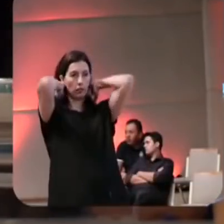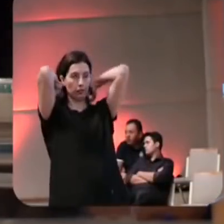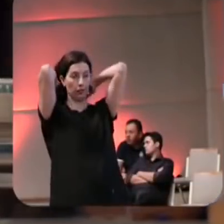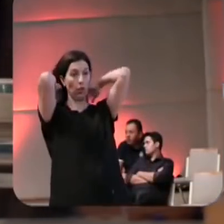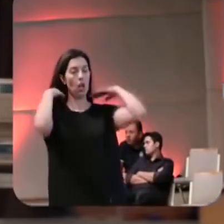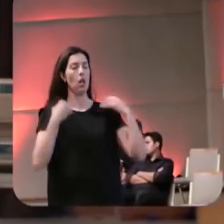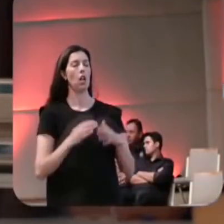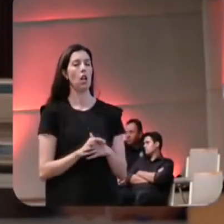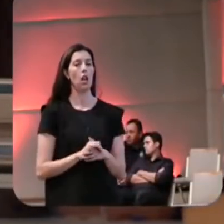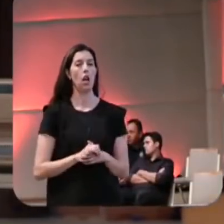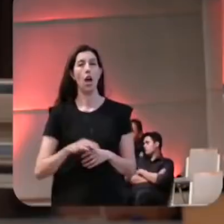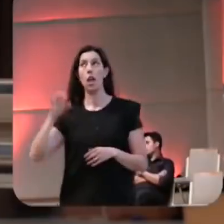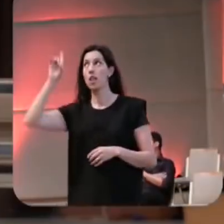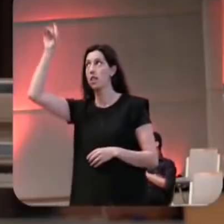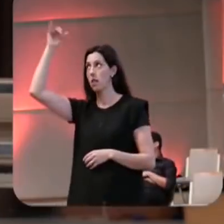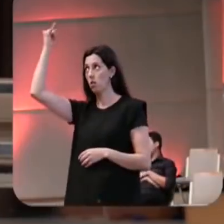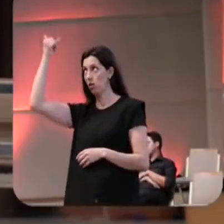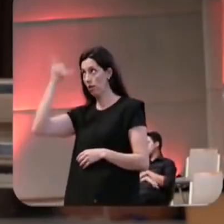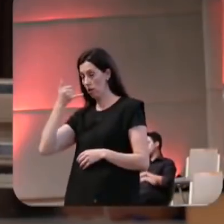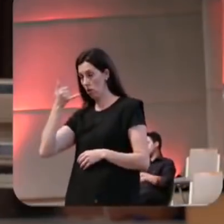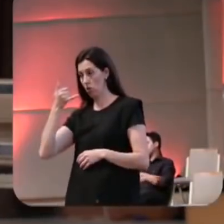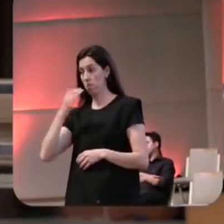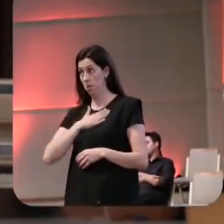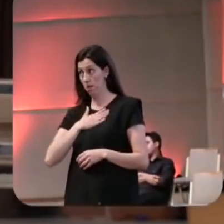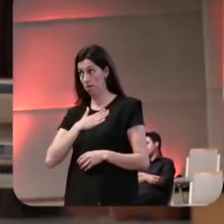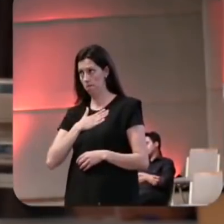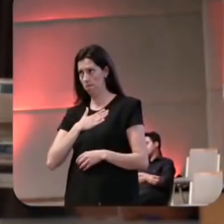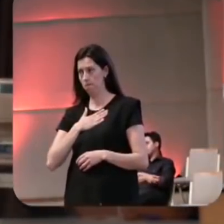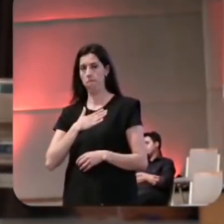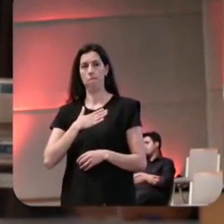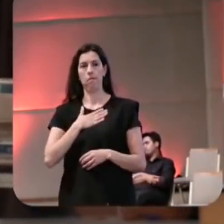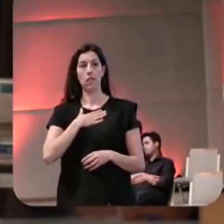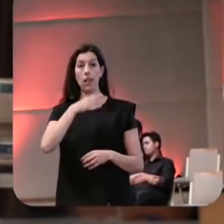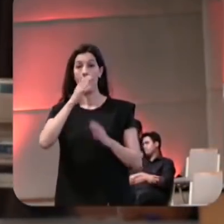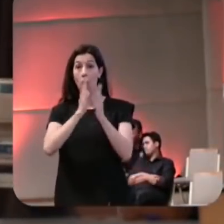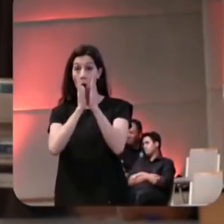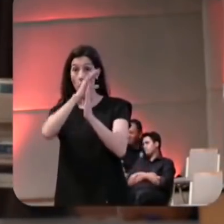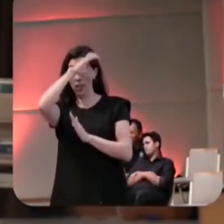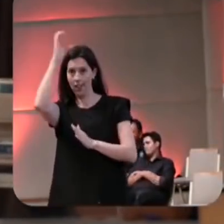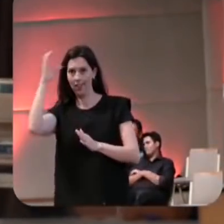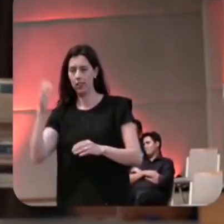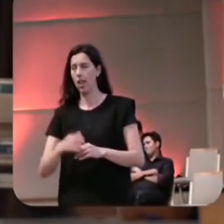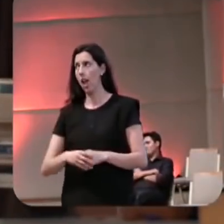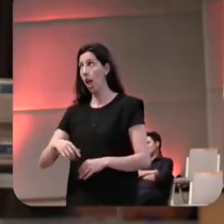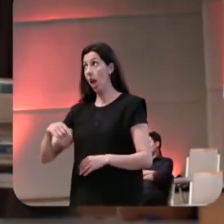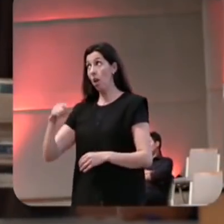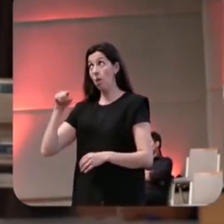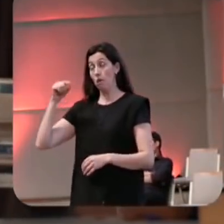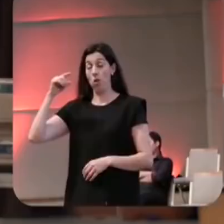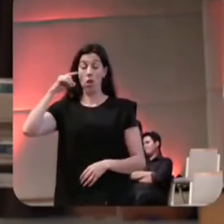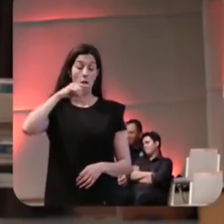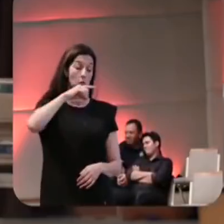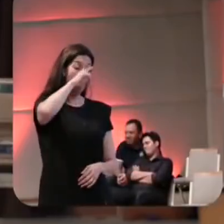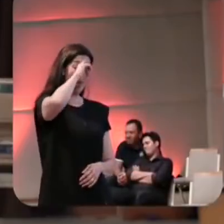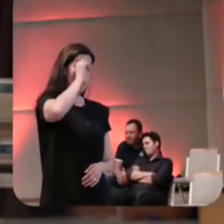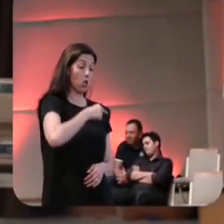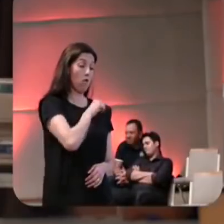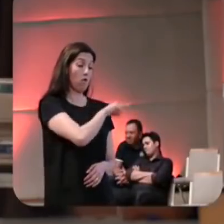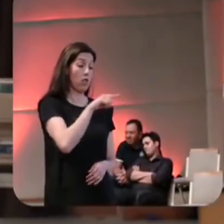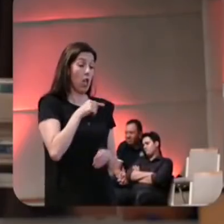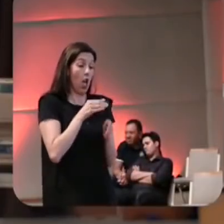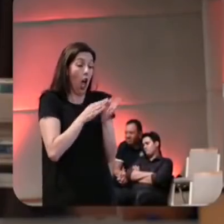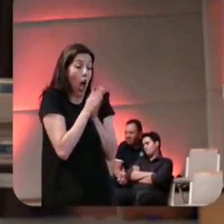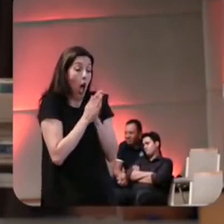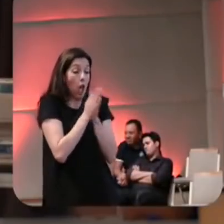por coisa alguma. Eu falei: aleluia, Senhor, né? É para mim essa palavra, não é para você, né? É para mim. Por